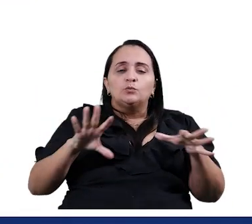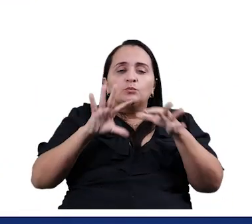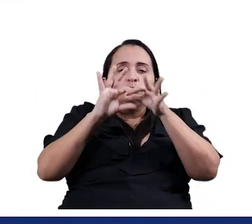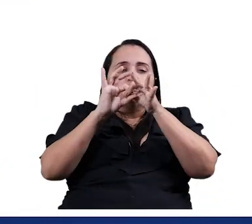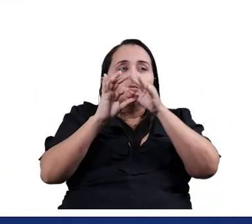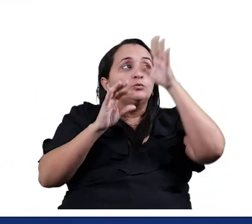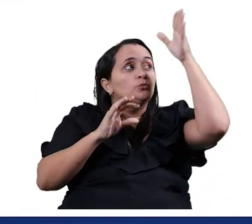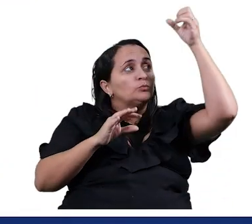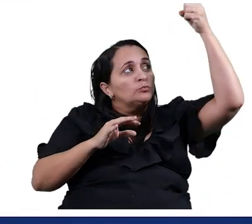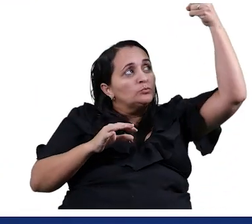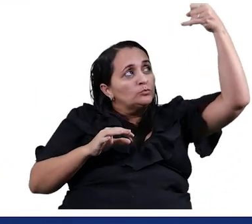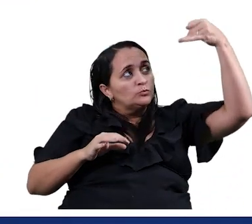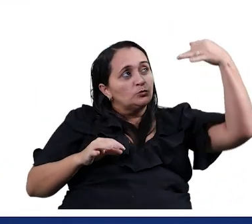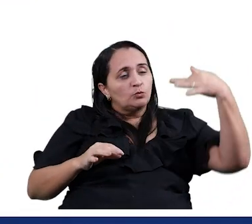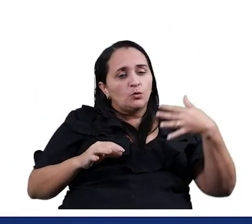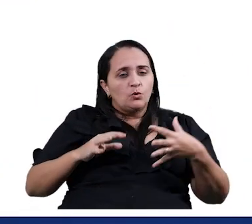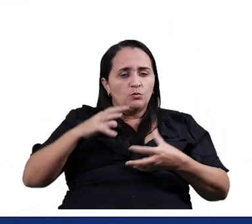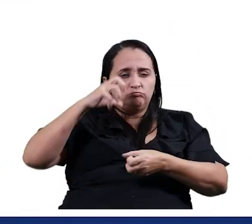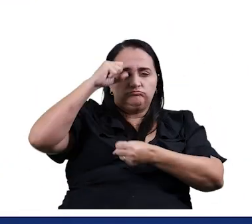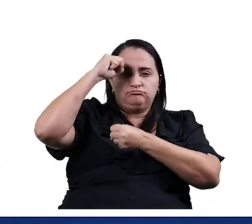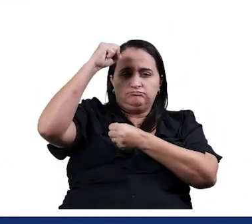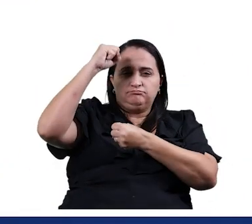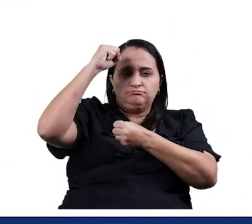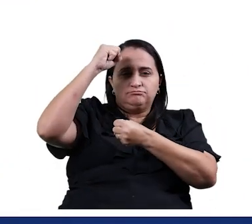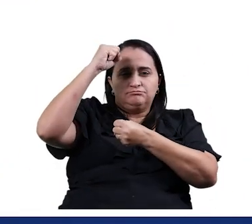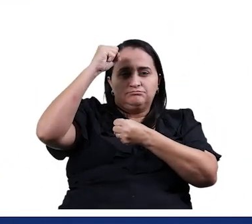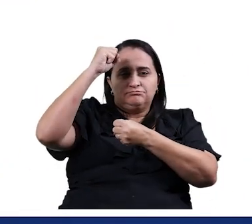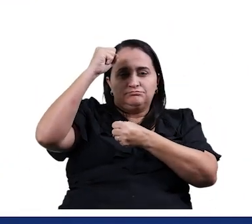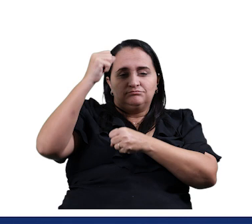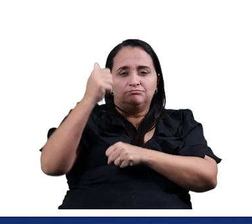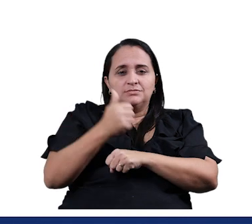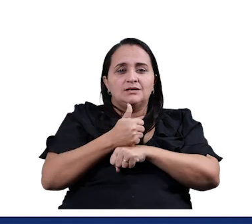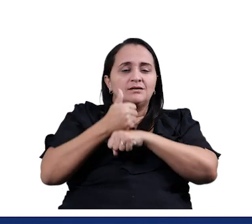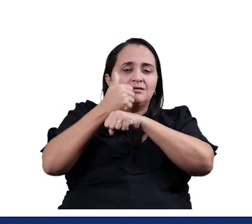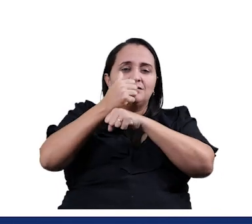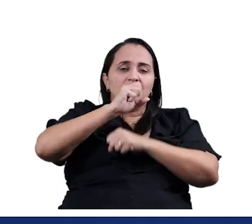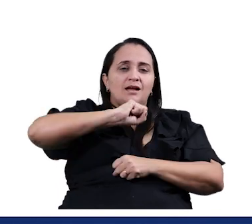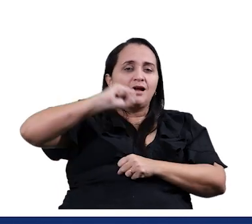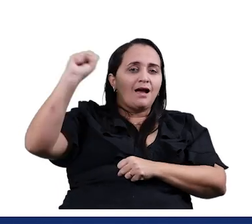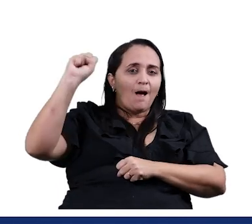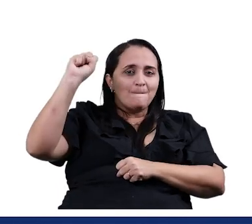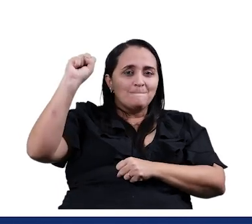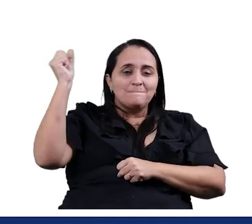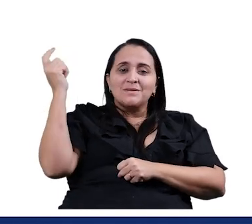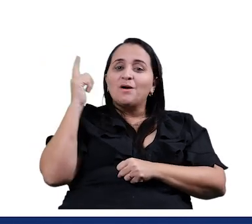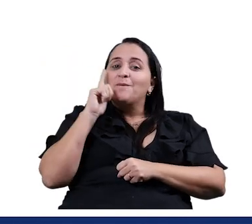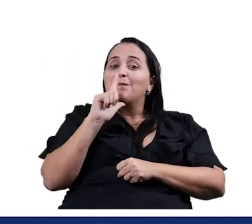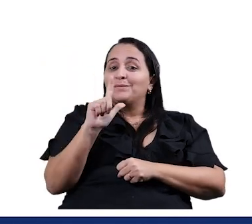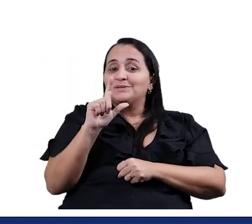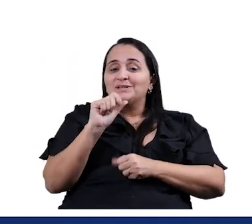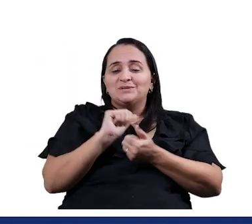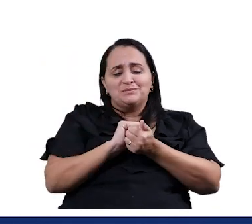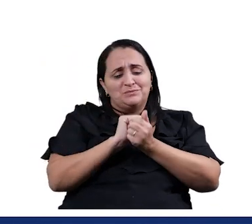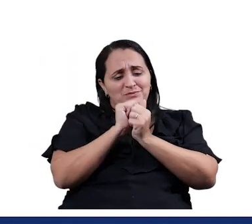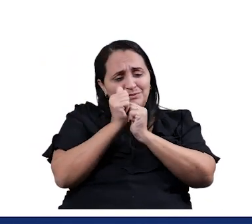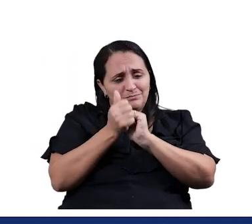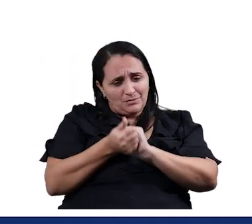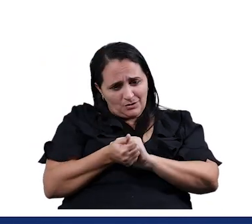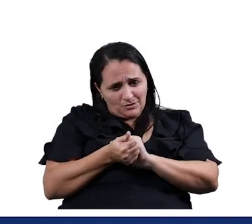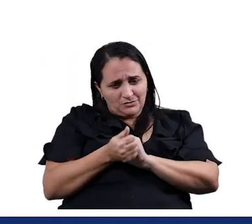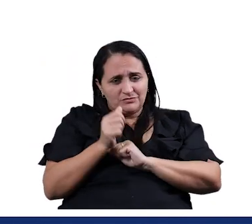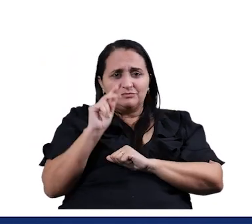Sim, todos foram campeões em suas modalidades no esporte. Hortência no